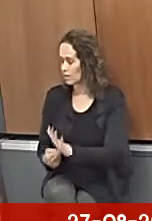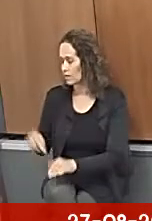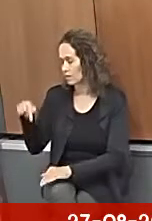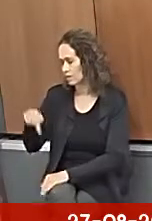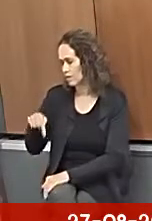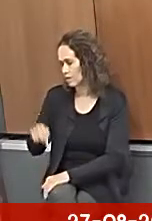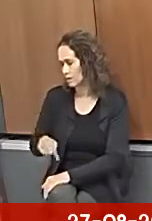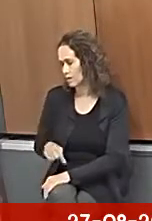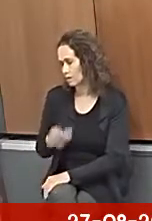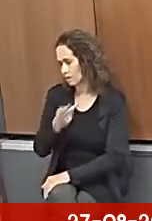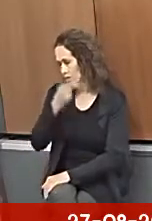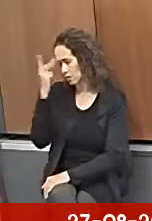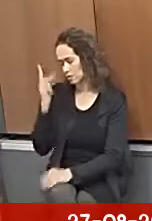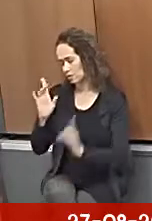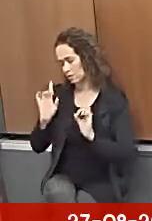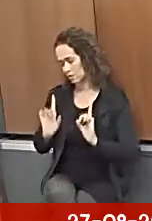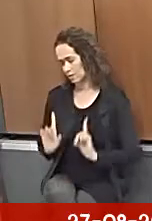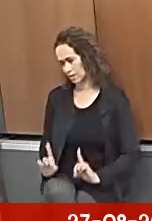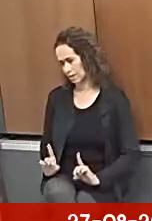obrigado